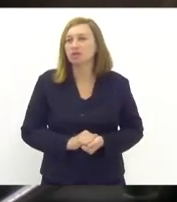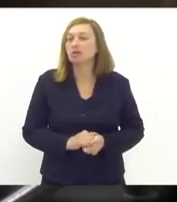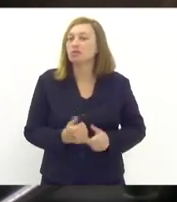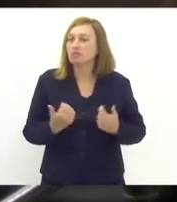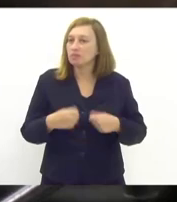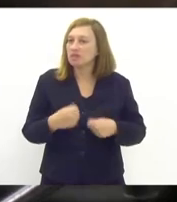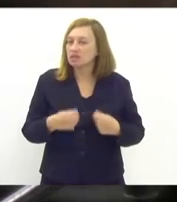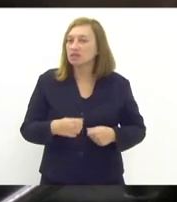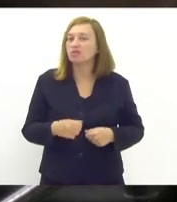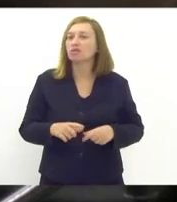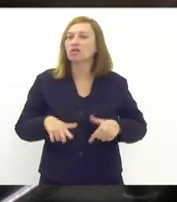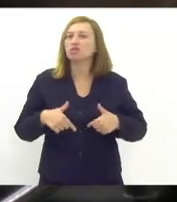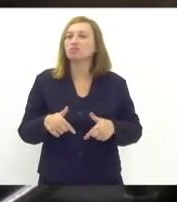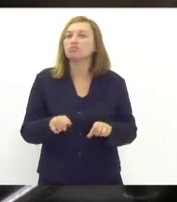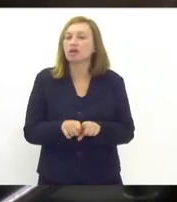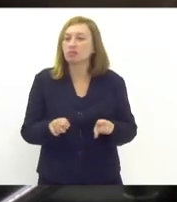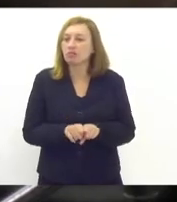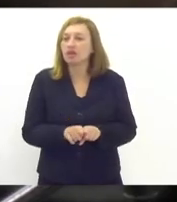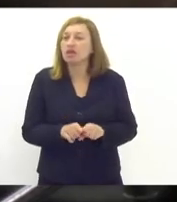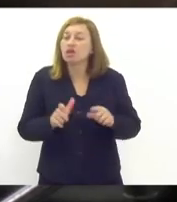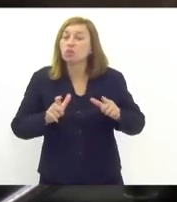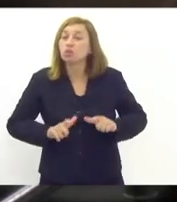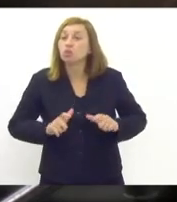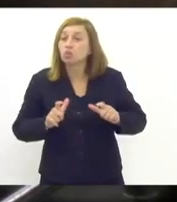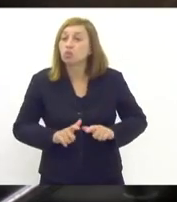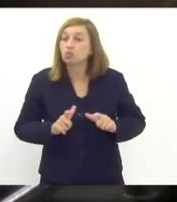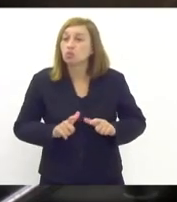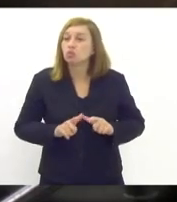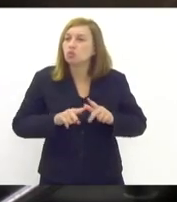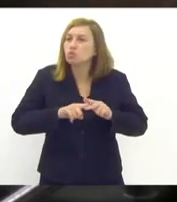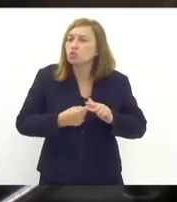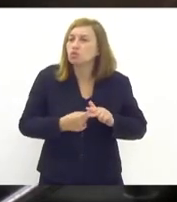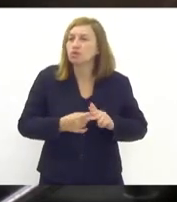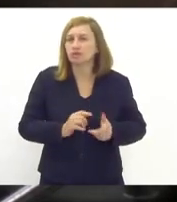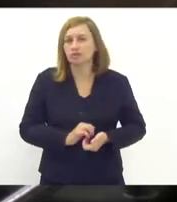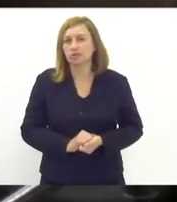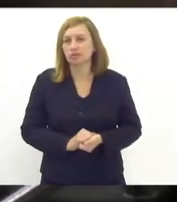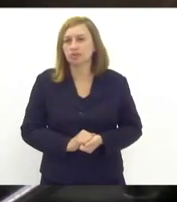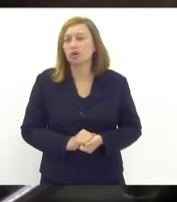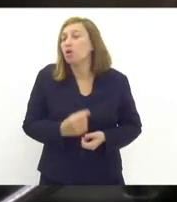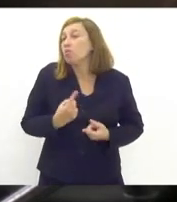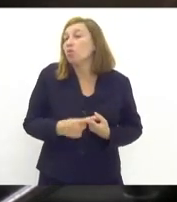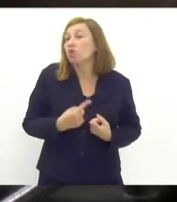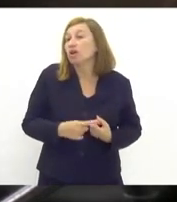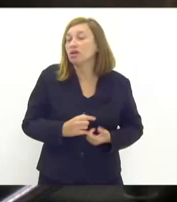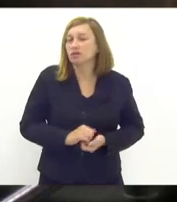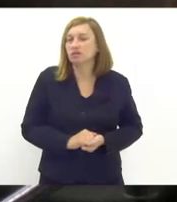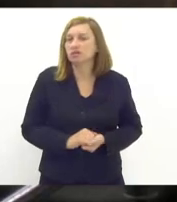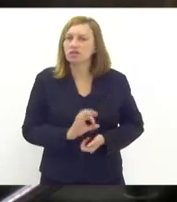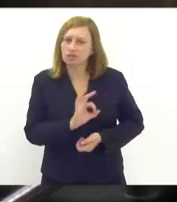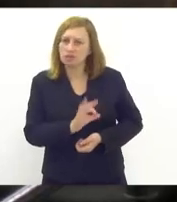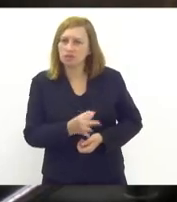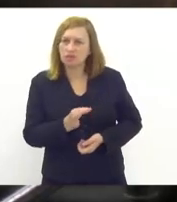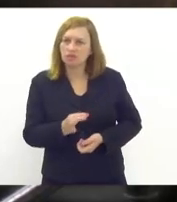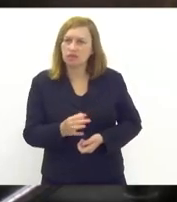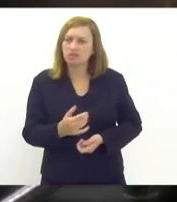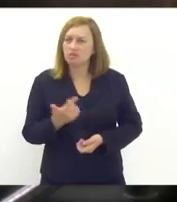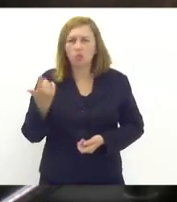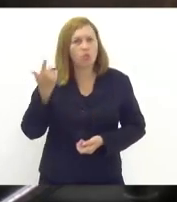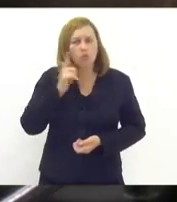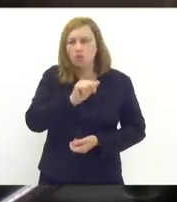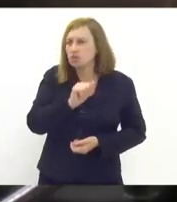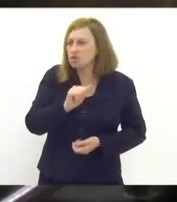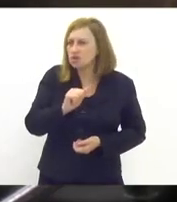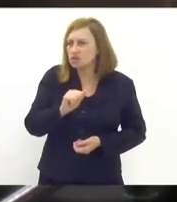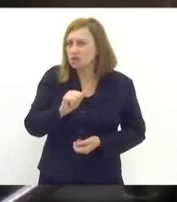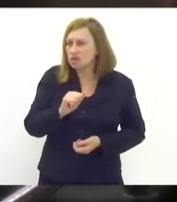partir também desse lugar da reparação, né? Porque, evidentemente, que a gente não vai conseguir